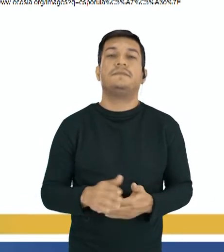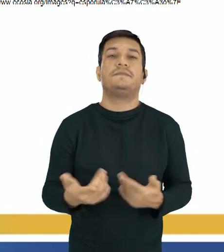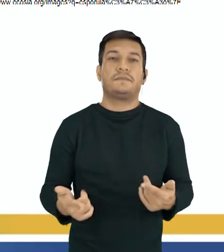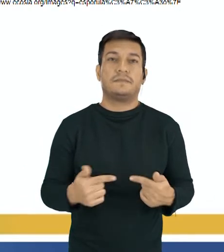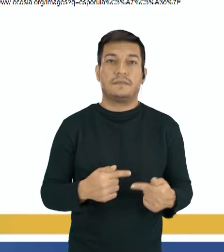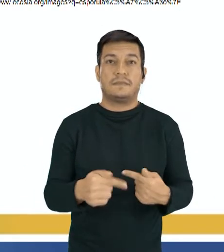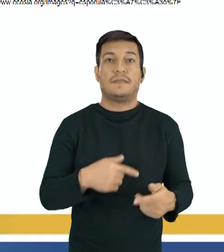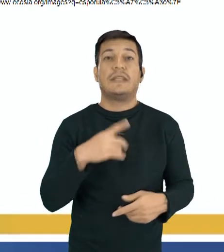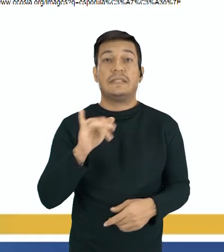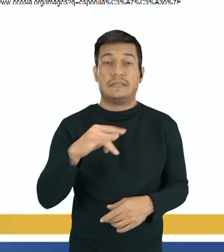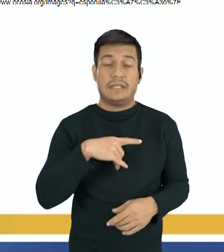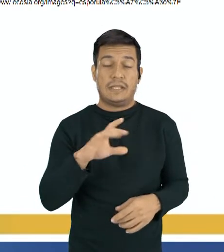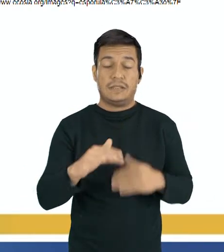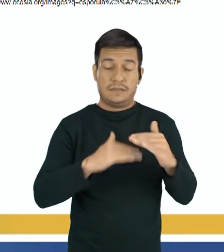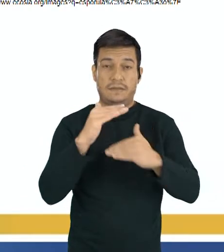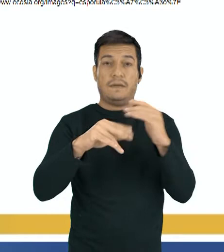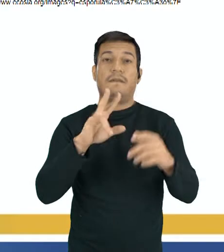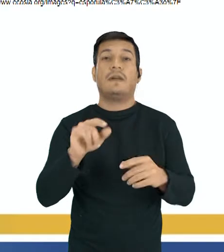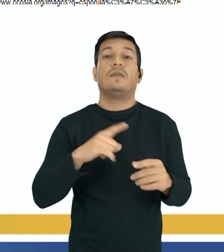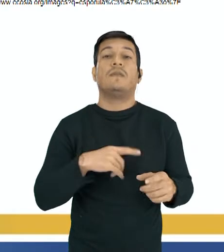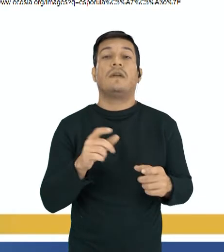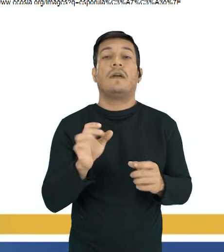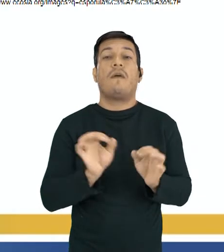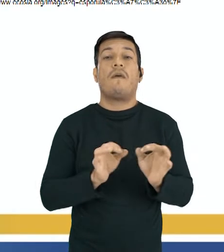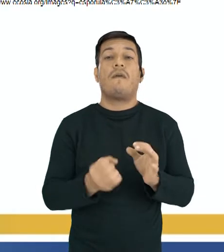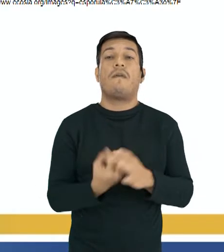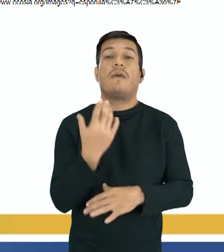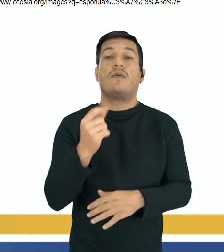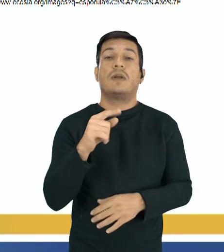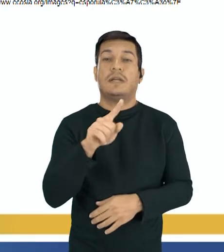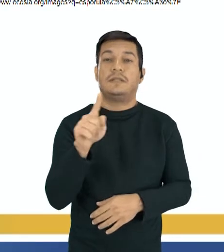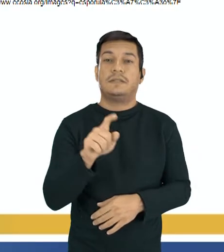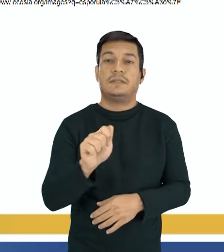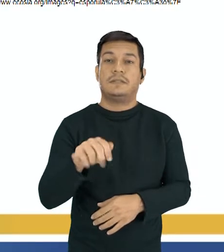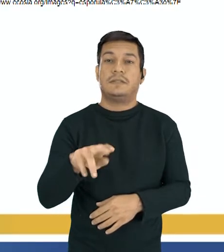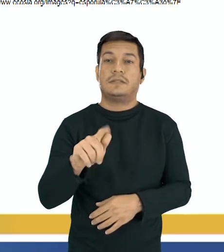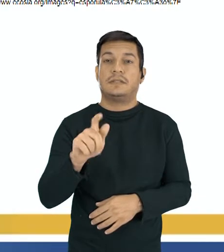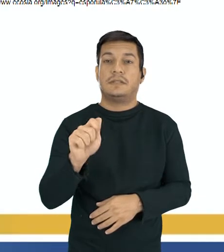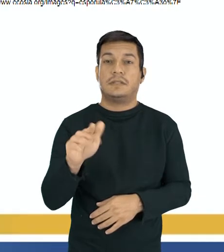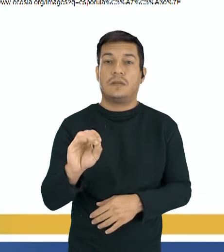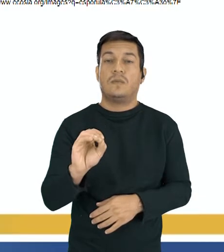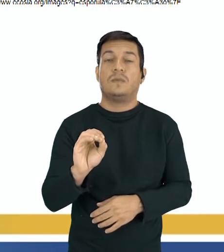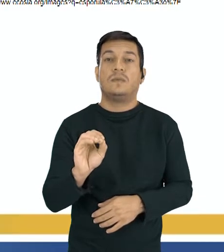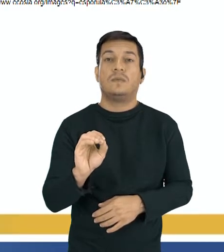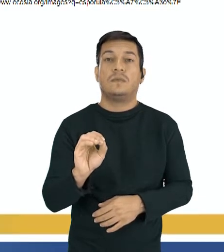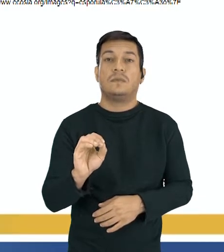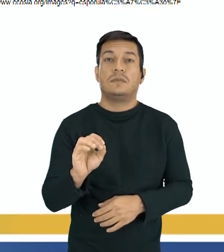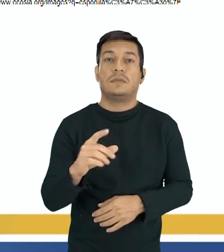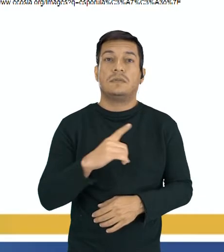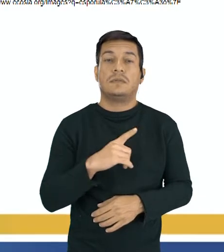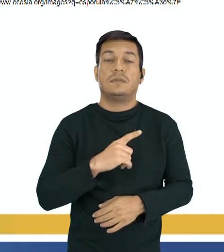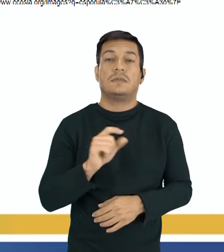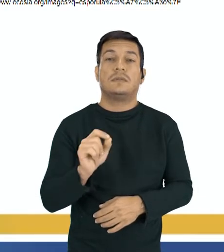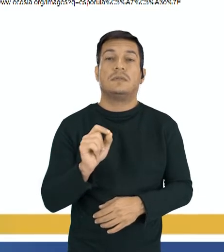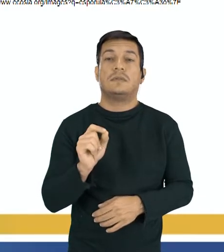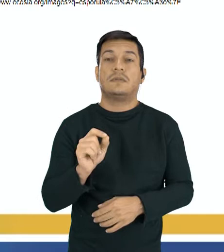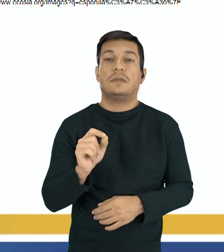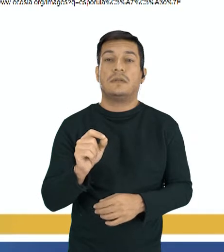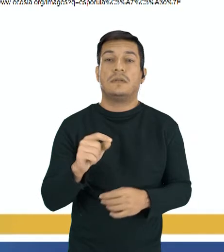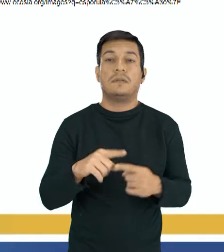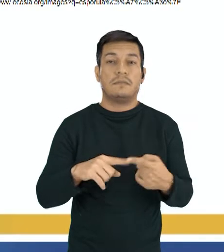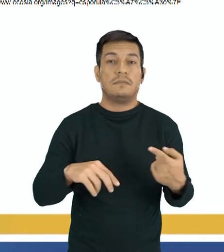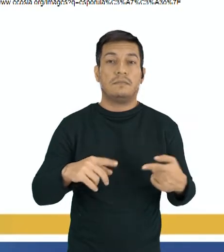se desenvolve e vai formar o que nós chamamos de zangão. Então, o zangão ele tem metade do